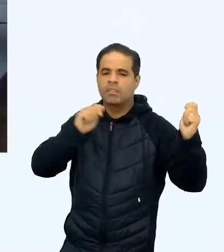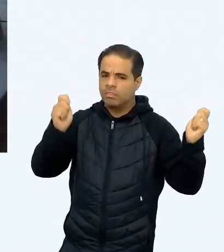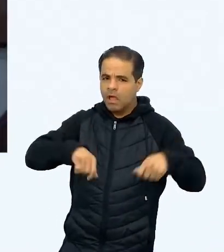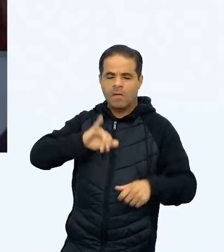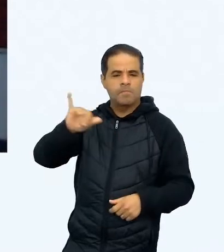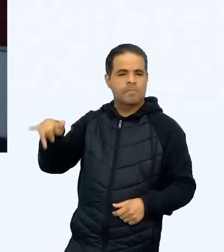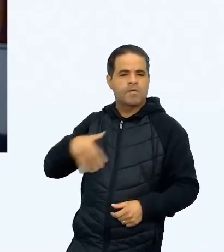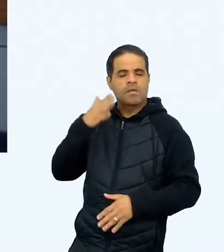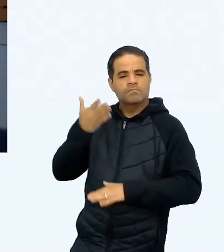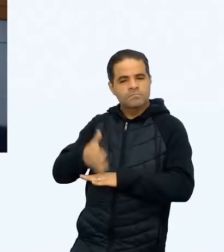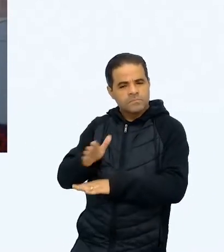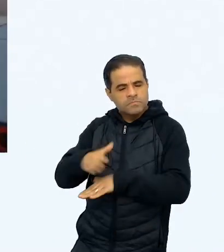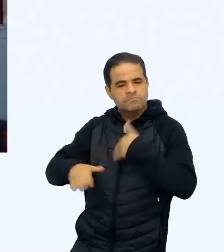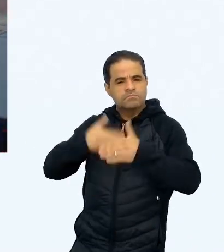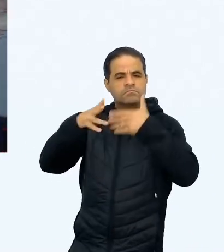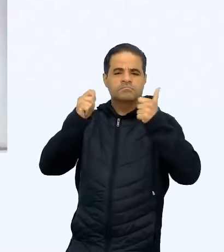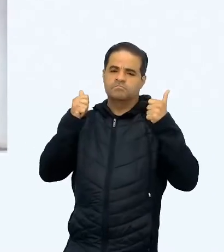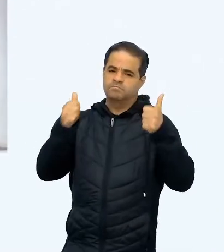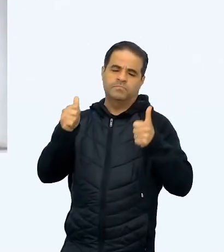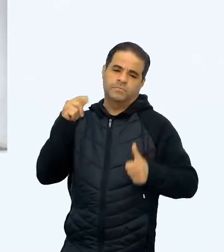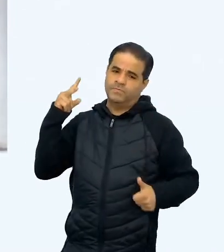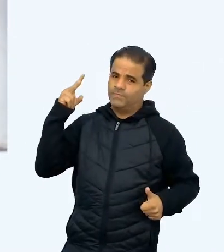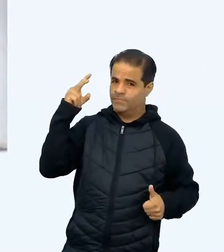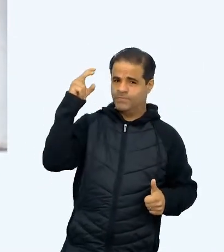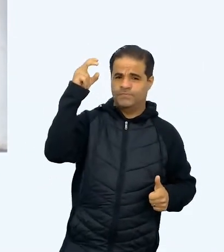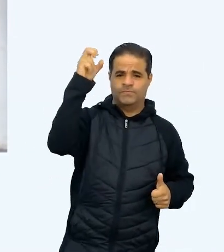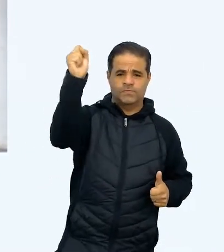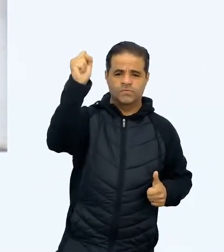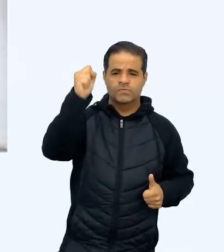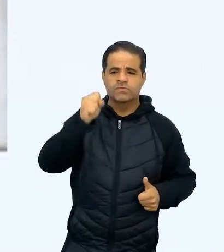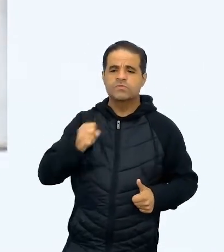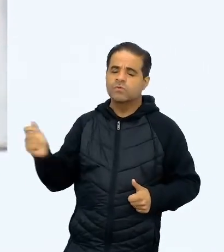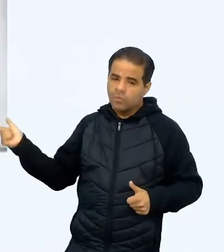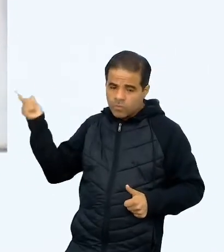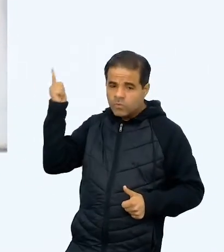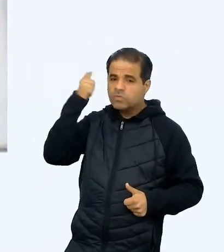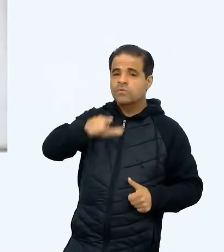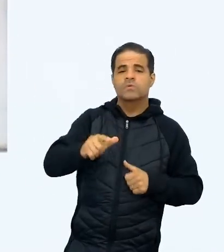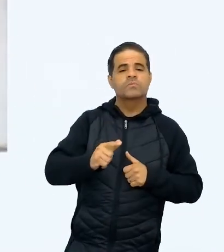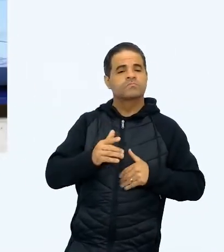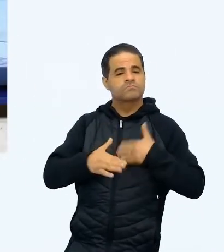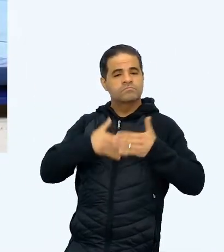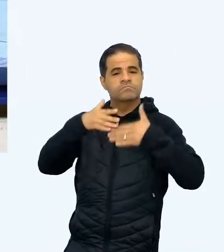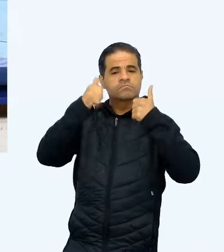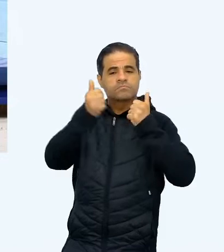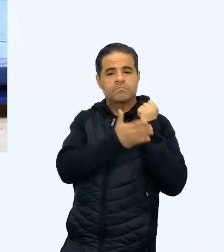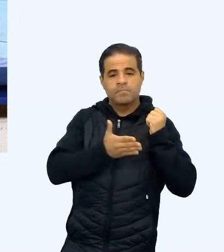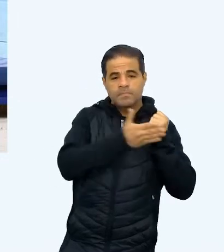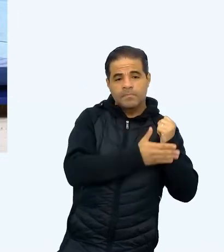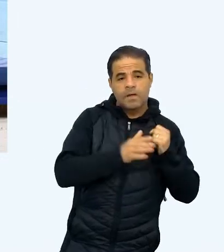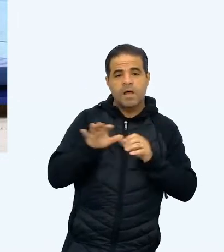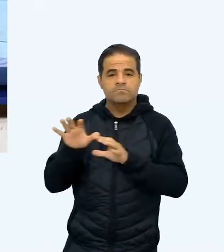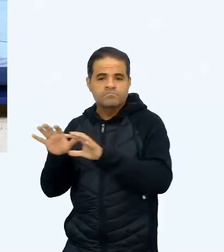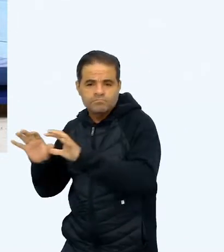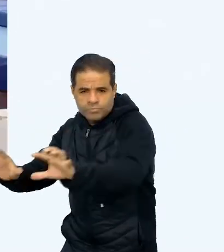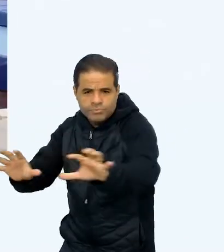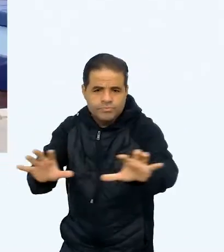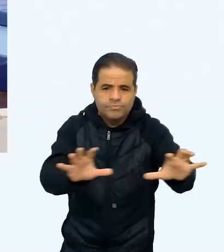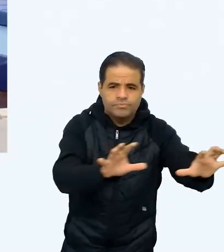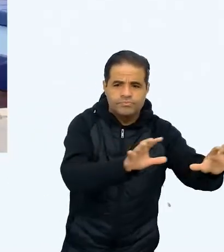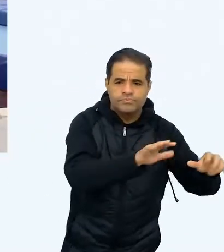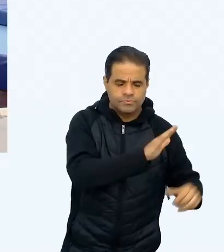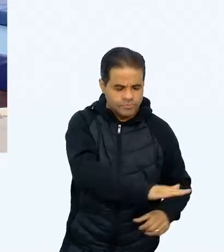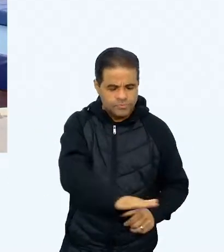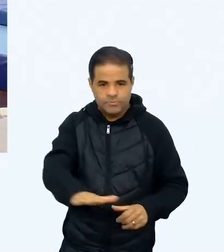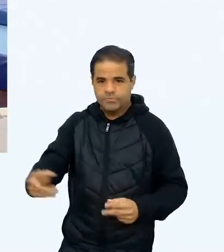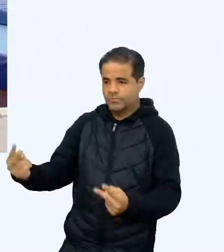melhor para ter um treinamento mais forte, né? E também conseguimos uma construção melhor de base, que vai influenciando, as outras crianças